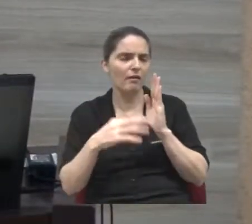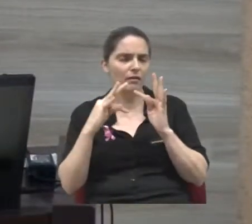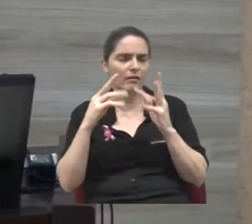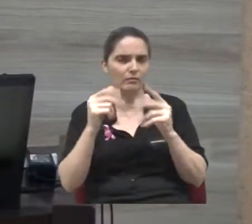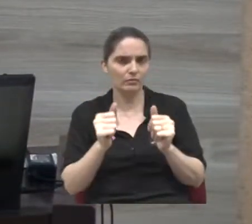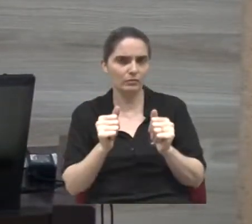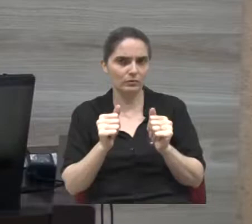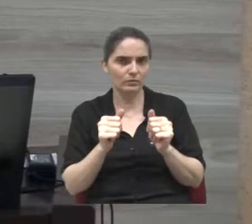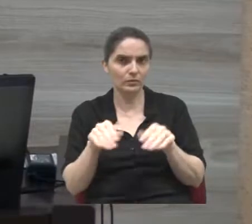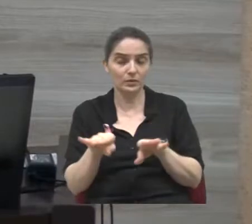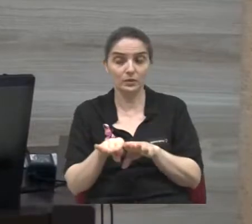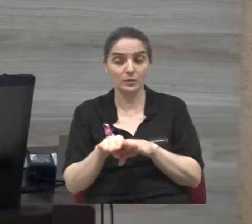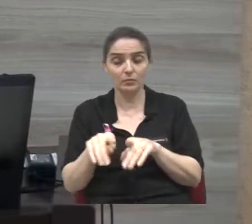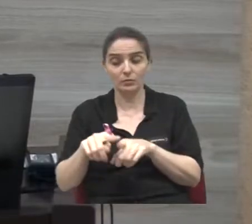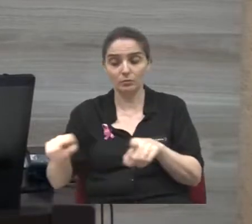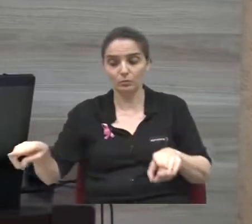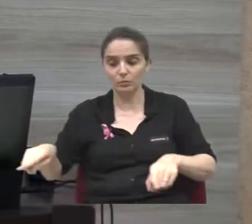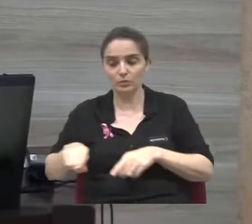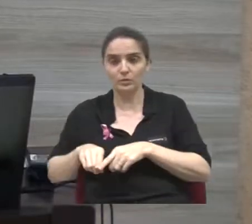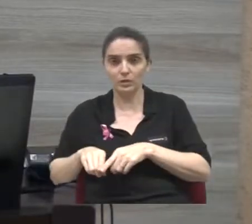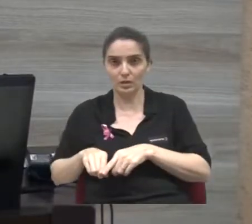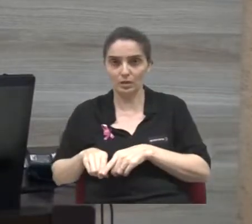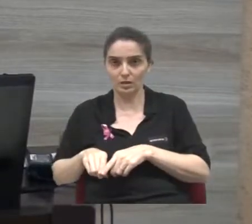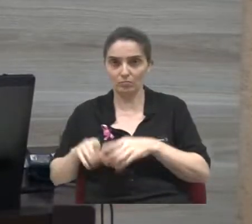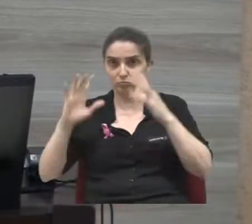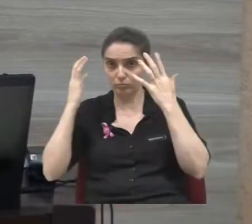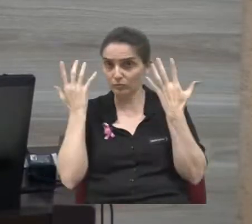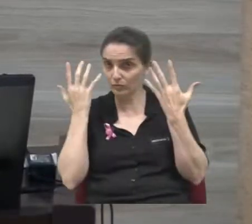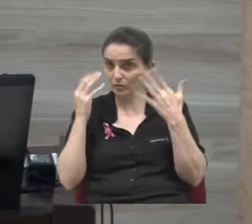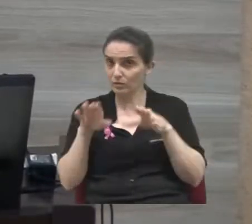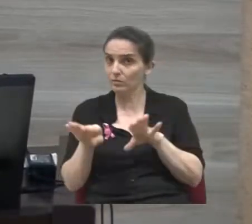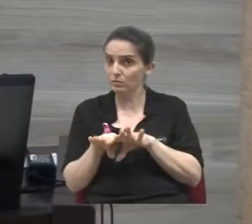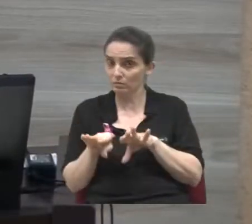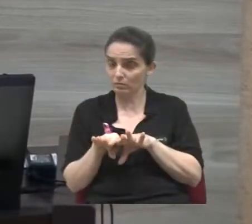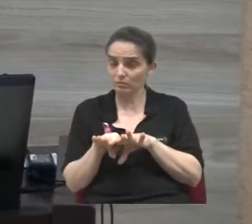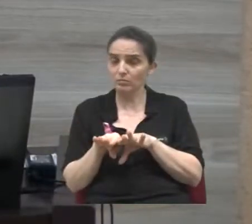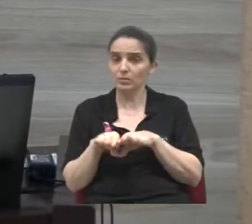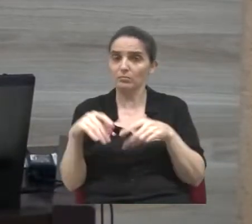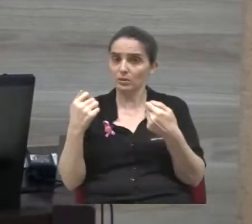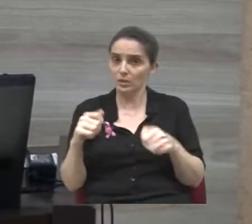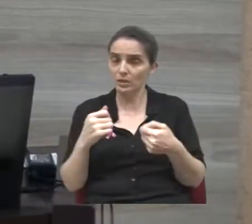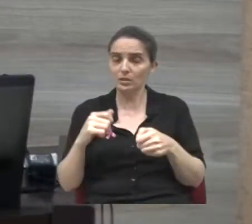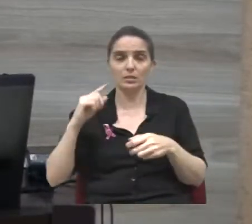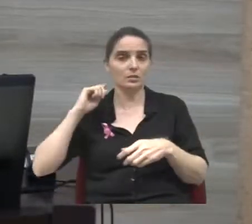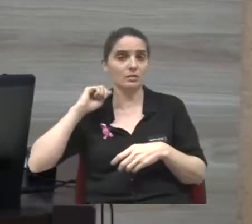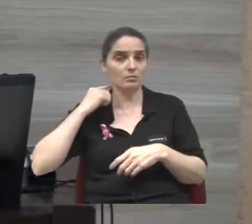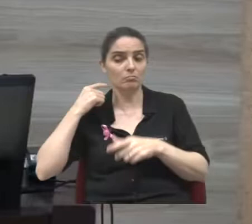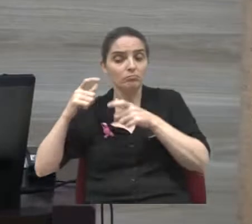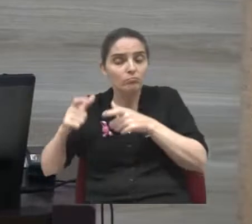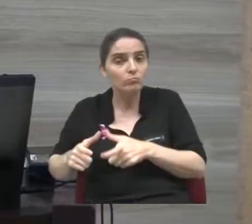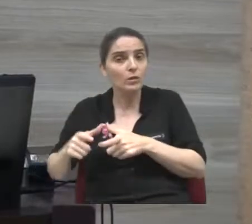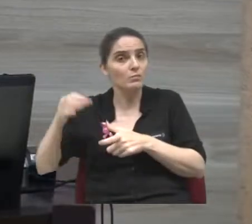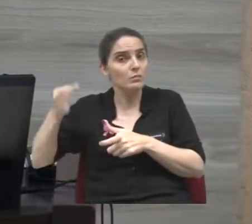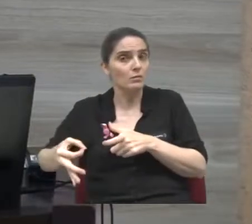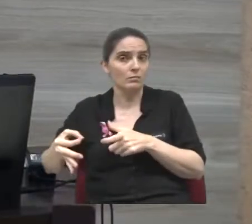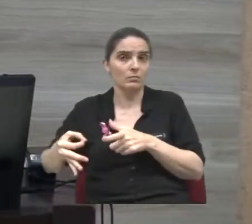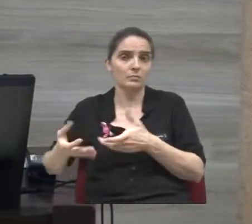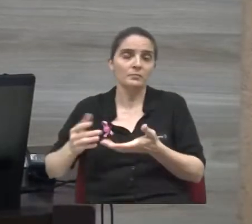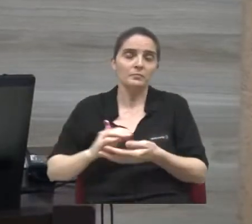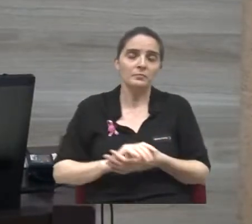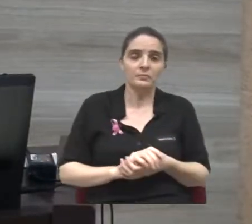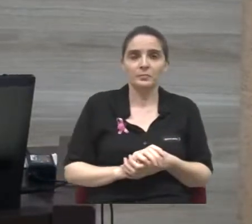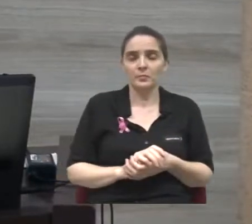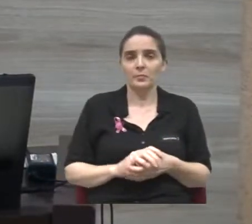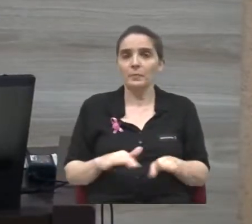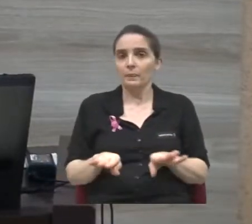condomínio de chácara, possa ter seu espaço no sentido de que o lixo não seja definido ali. E haverá